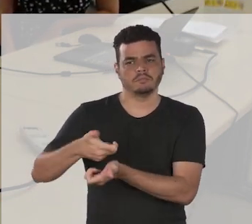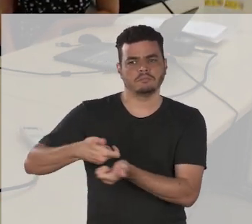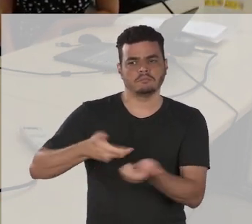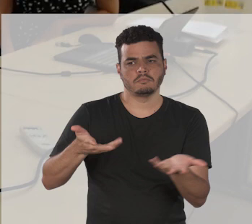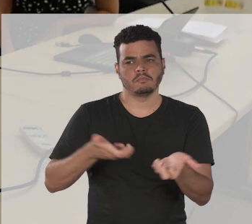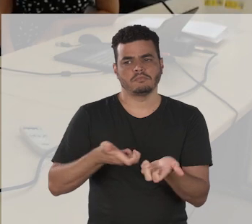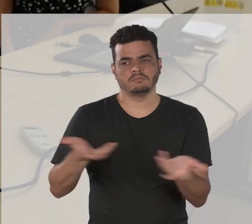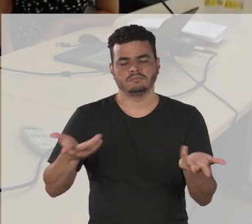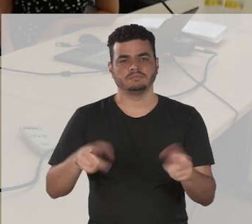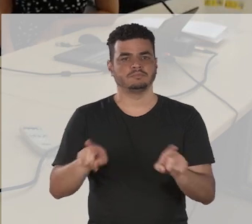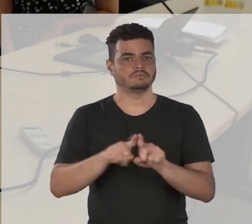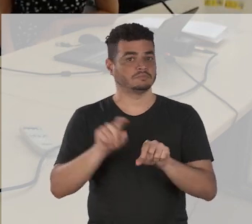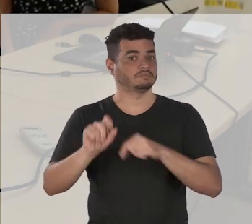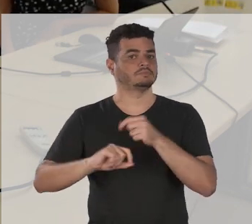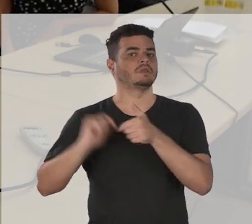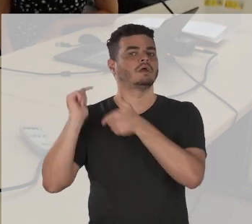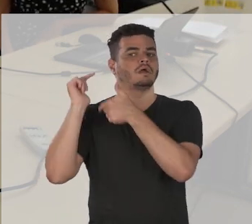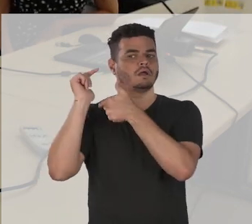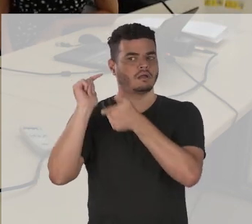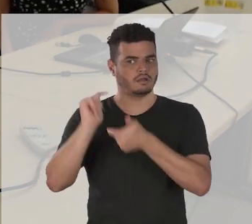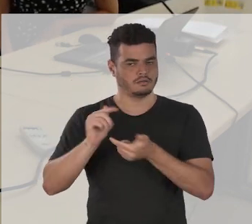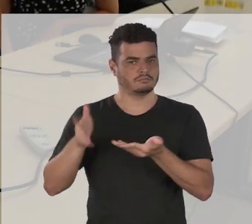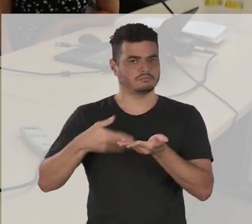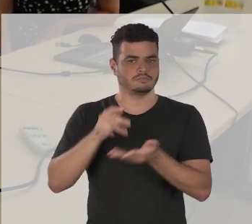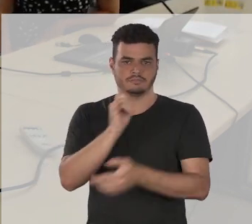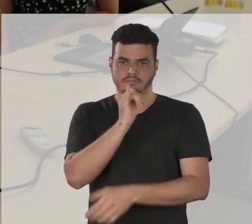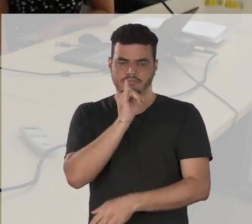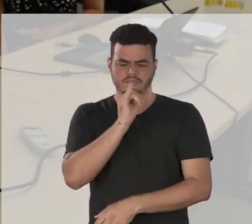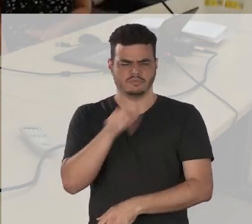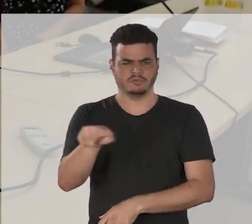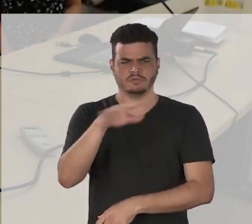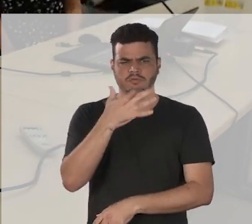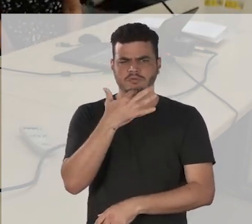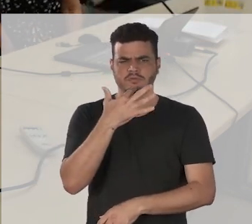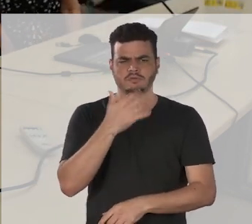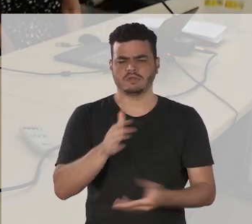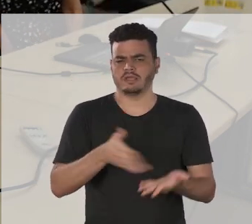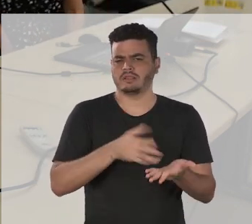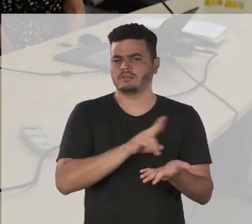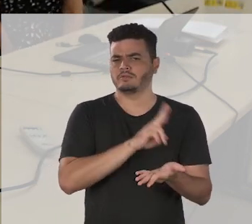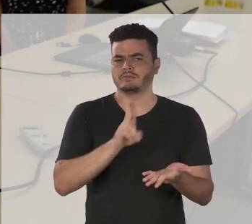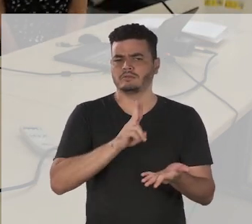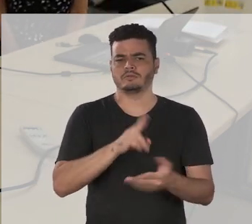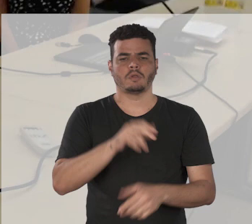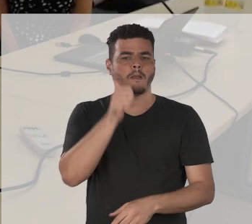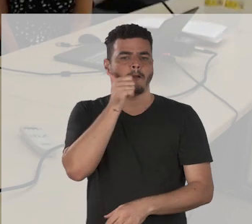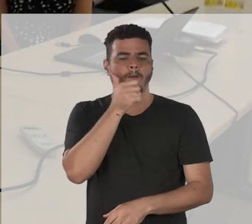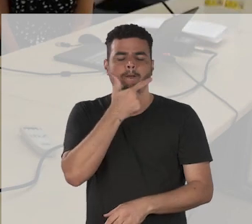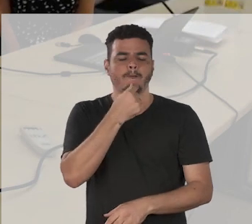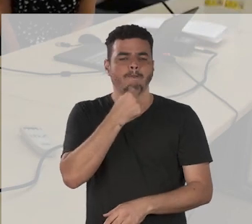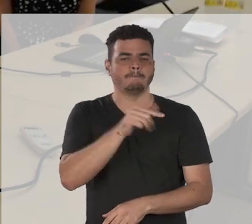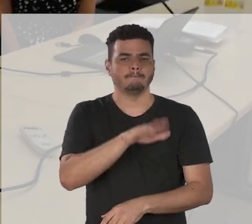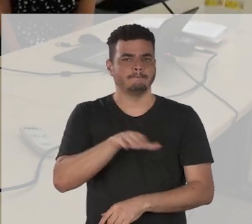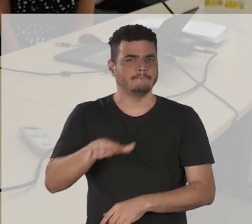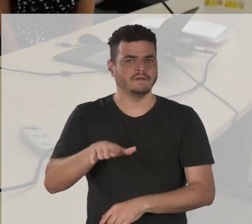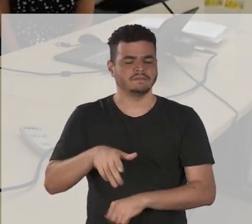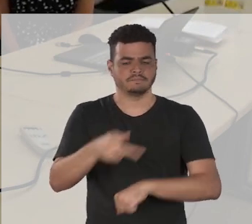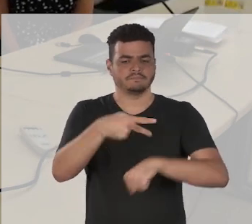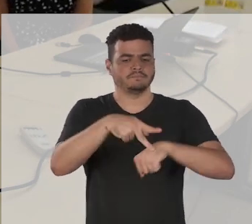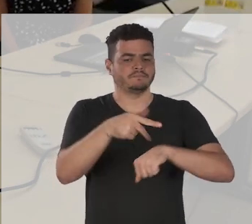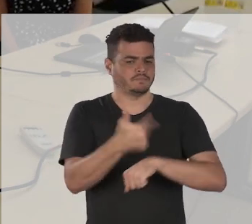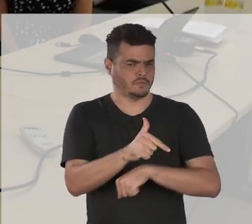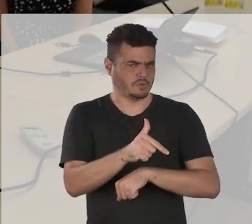obras infantis clássicas, inclusive, como Menino Sem Pátria, acho que muitos conhecem, né, essa obra. Mas outras também